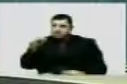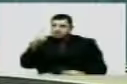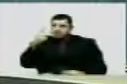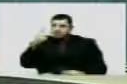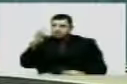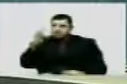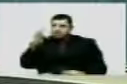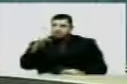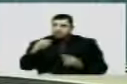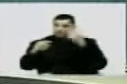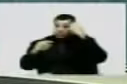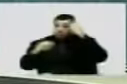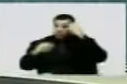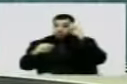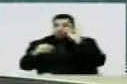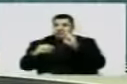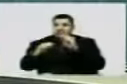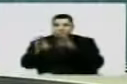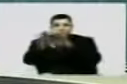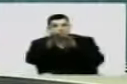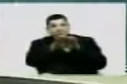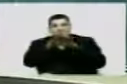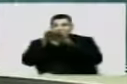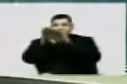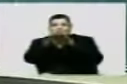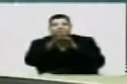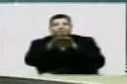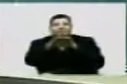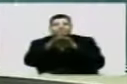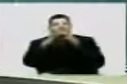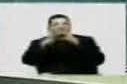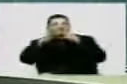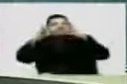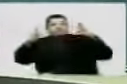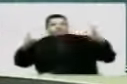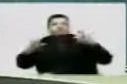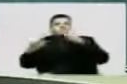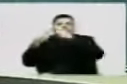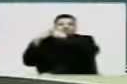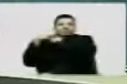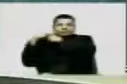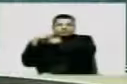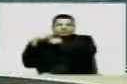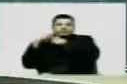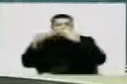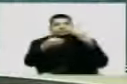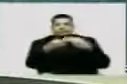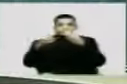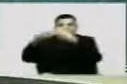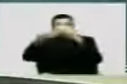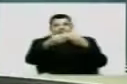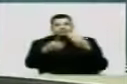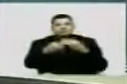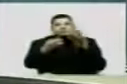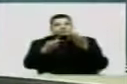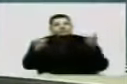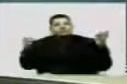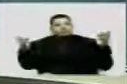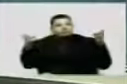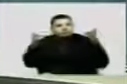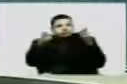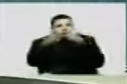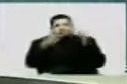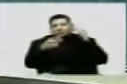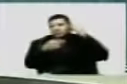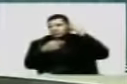do PT, a lógica tem sido a mesma. Aumenta a responsabilidade dos municípios e